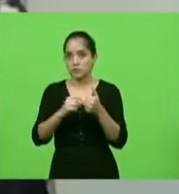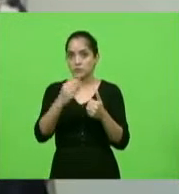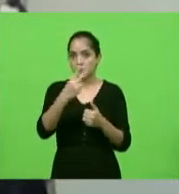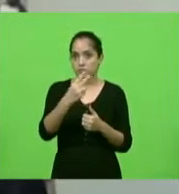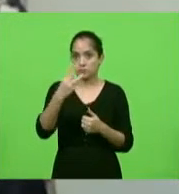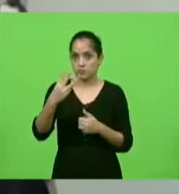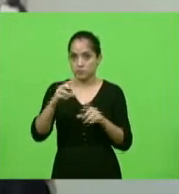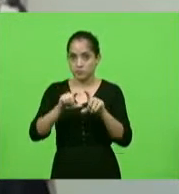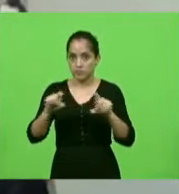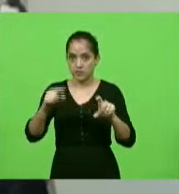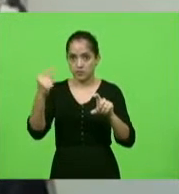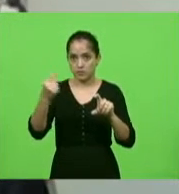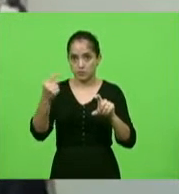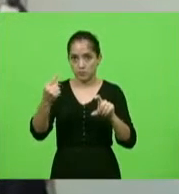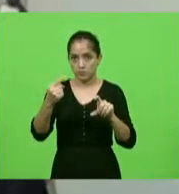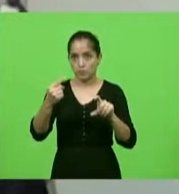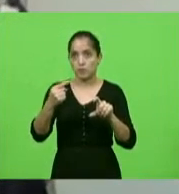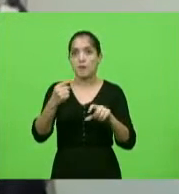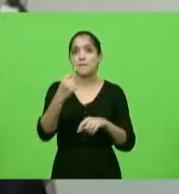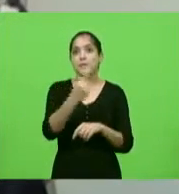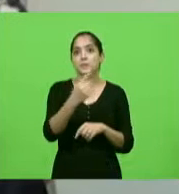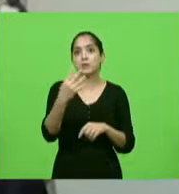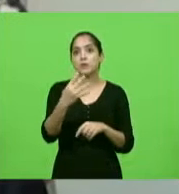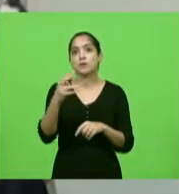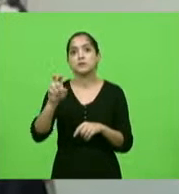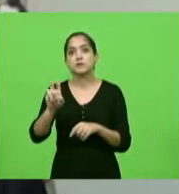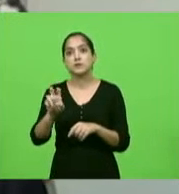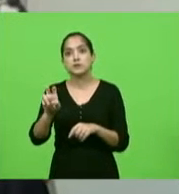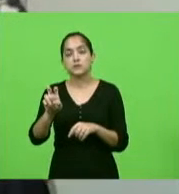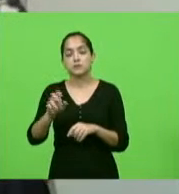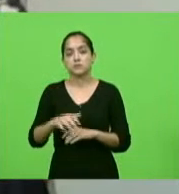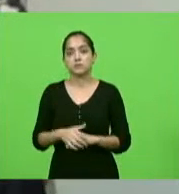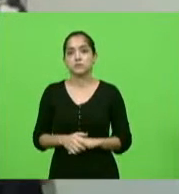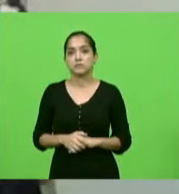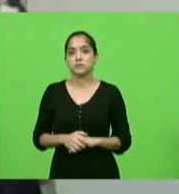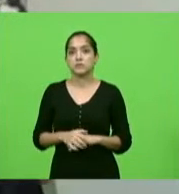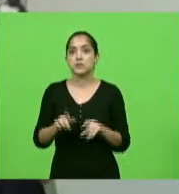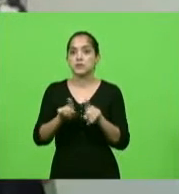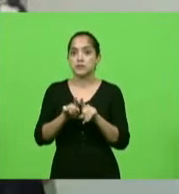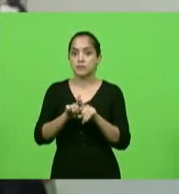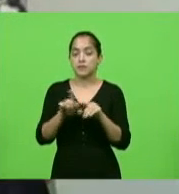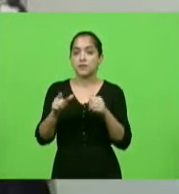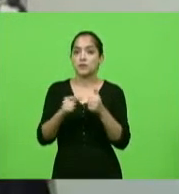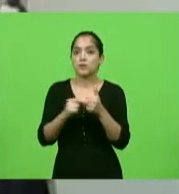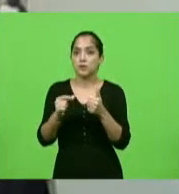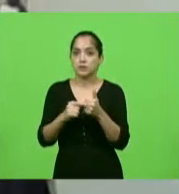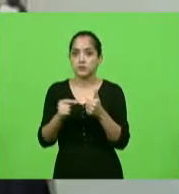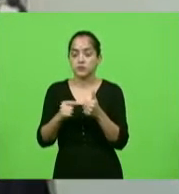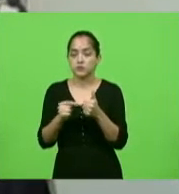23, parágrafo 1, 1º, 4º e 5º, e também o artigo